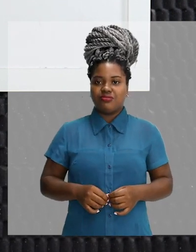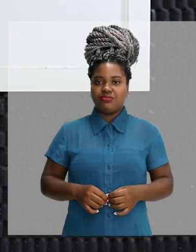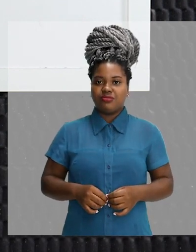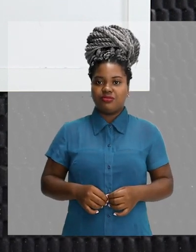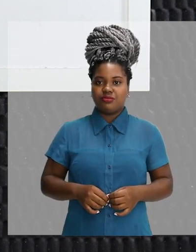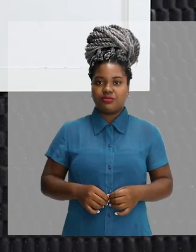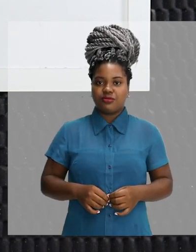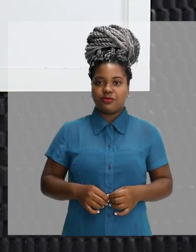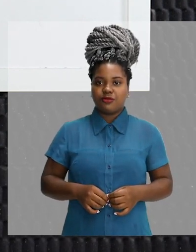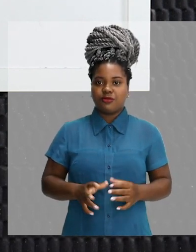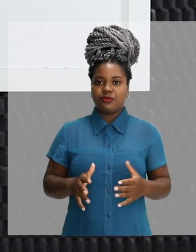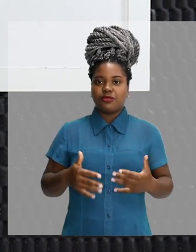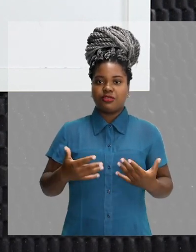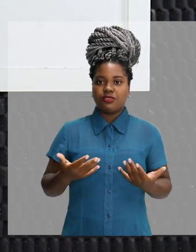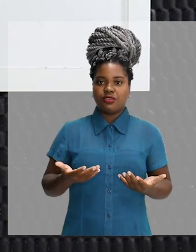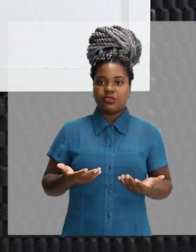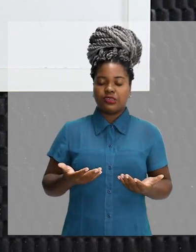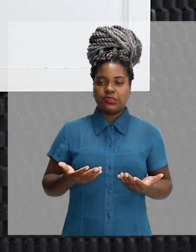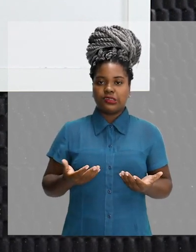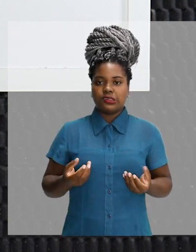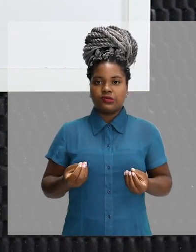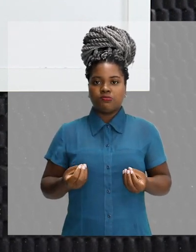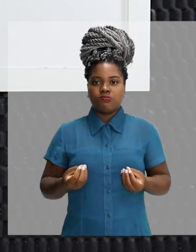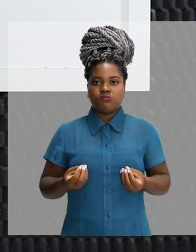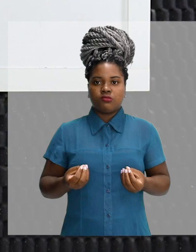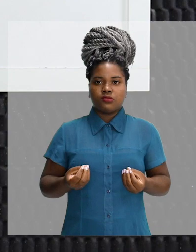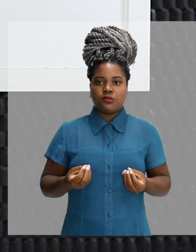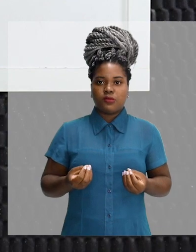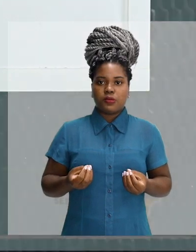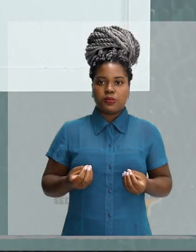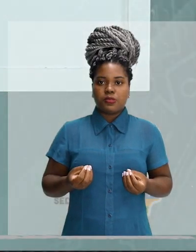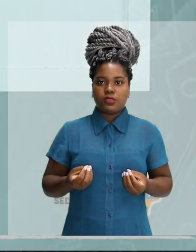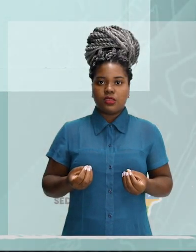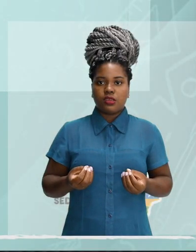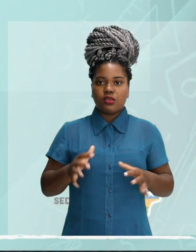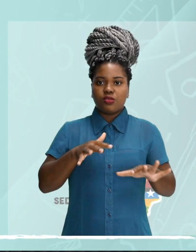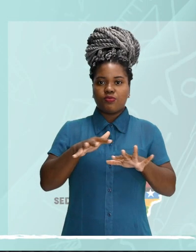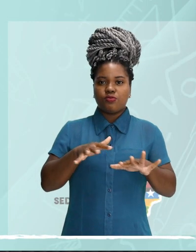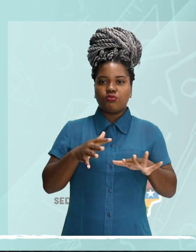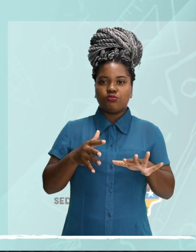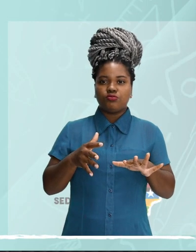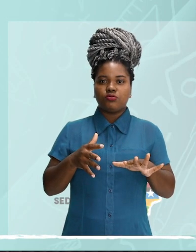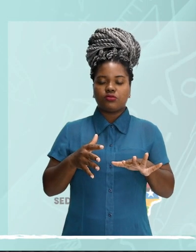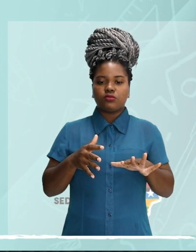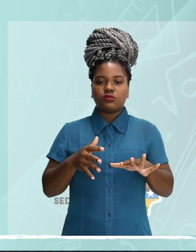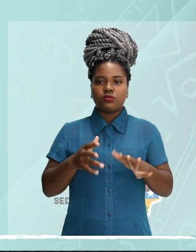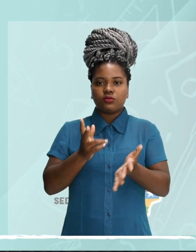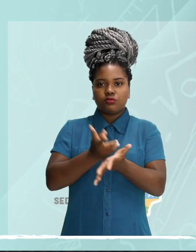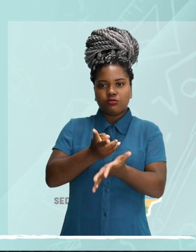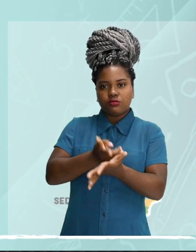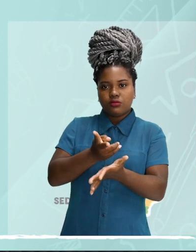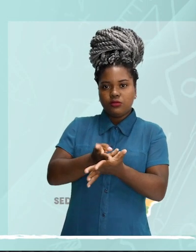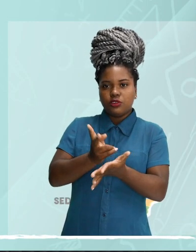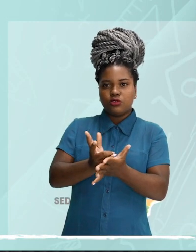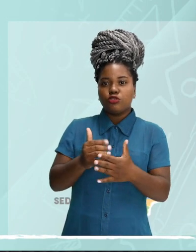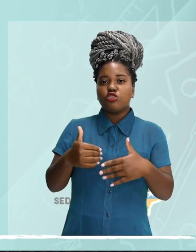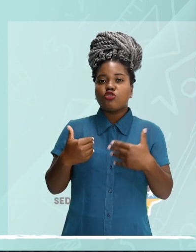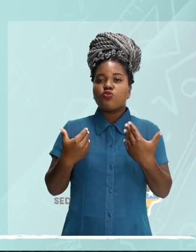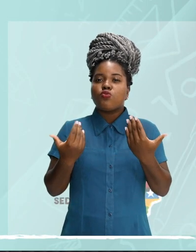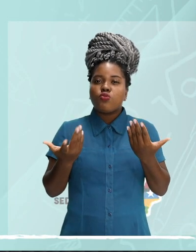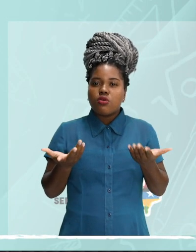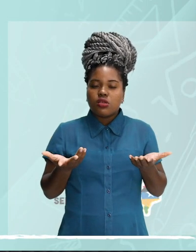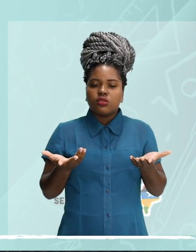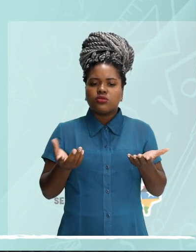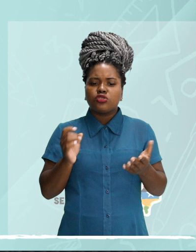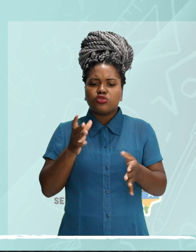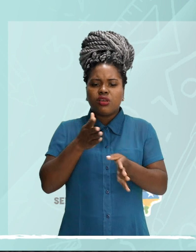certo? Então, a quantidade de movimento ela será o quê? Ela será constante? Ela será